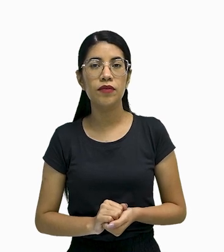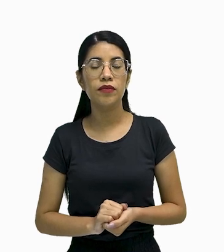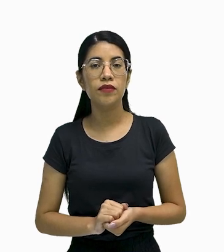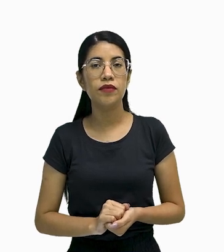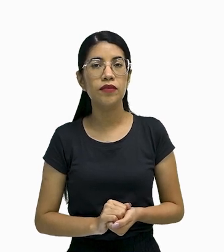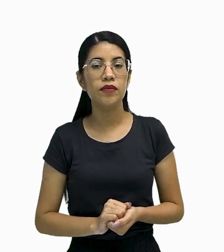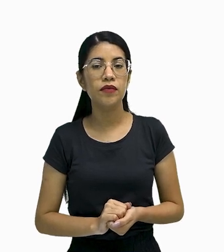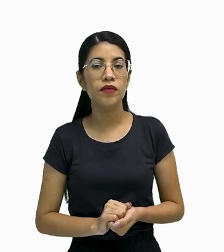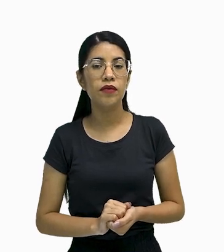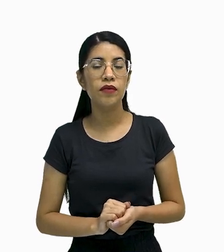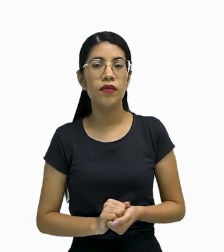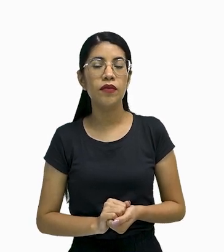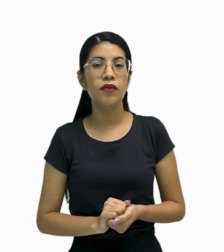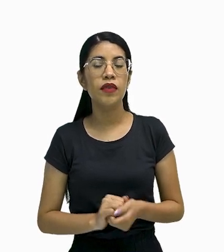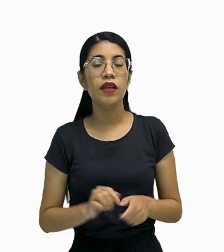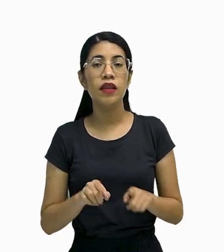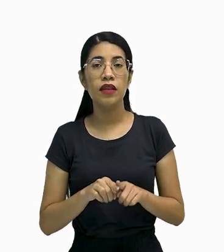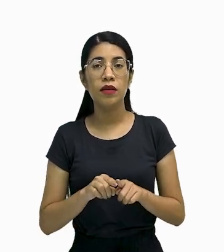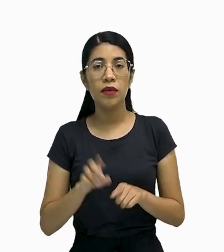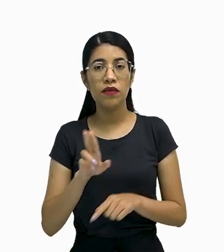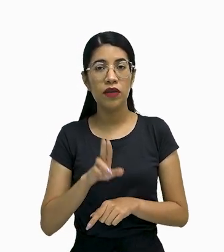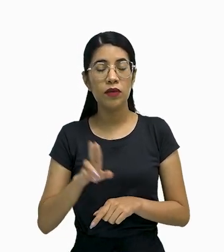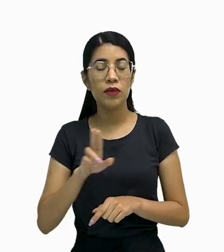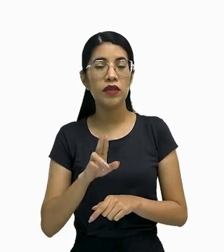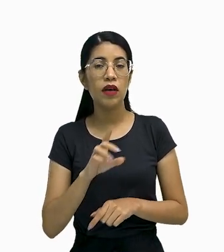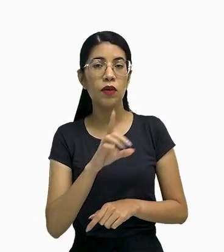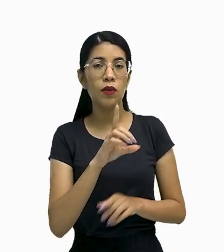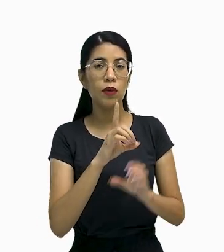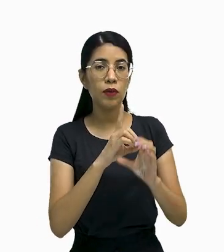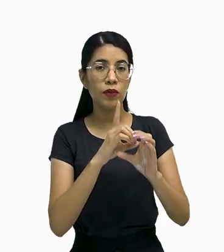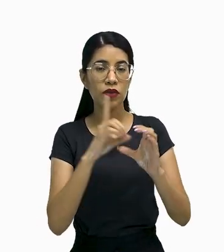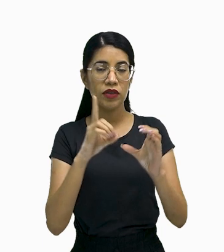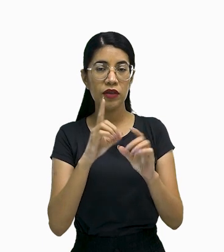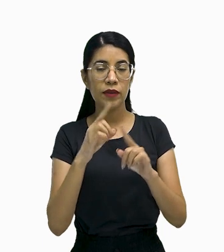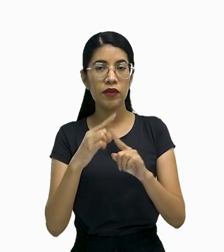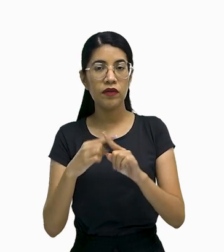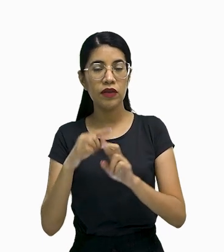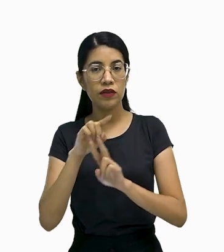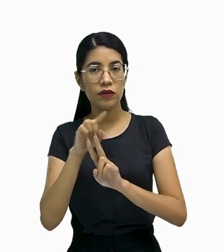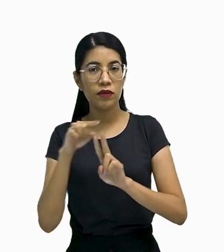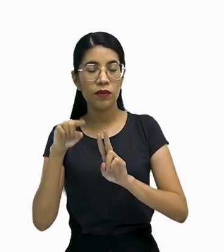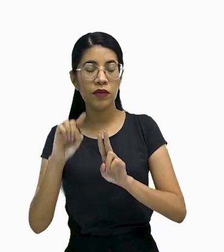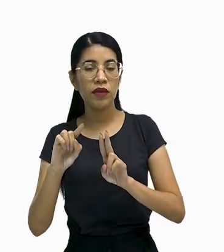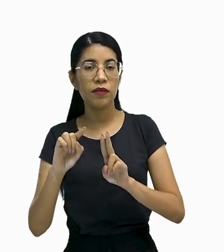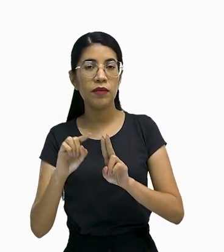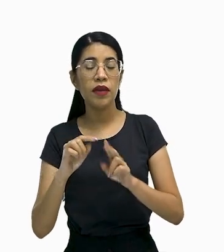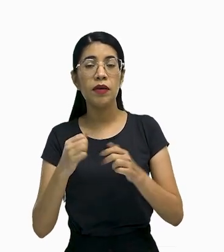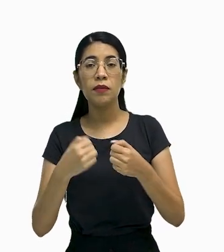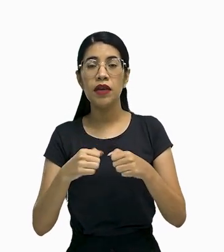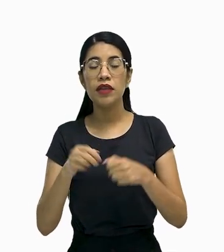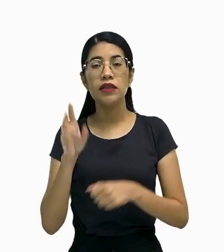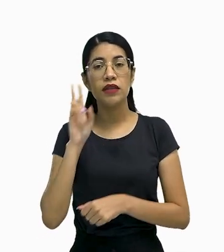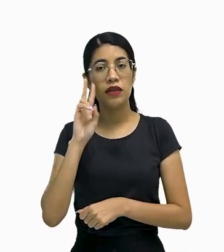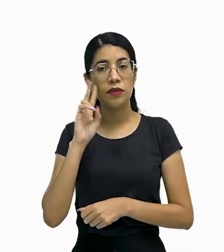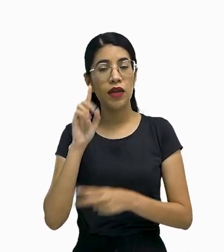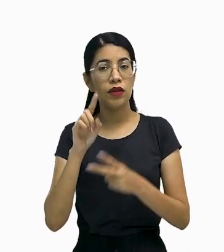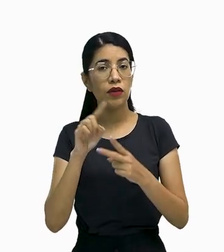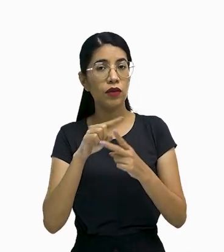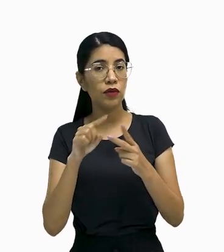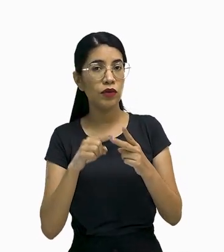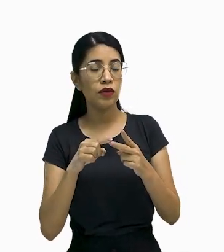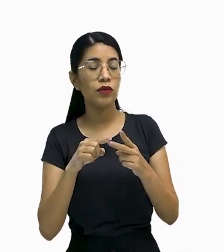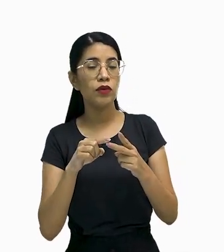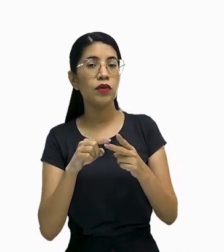Comprimento também é diâmetro vezes π. Por que é importante você lembrar das duas fórmulas?